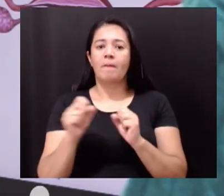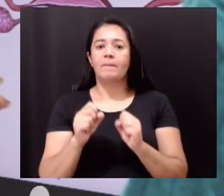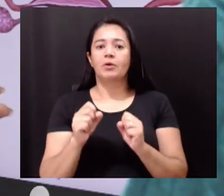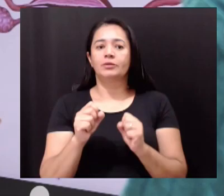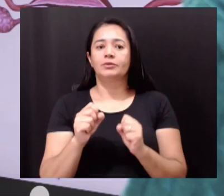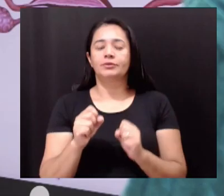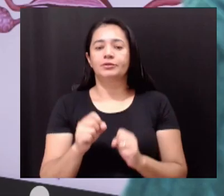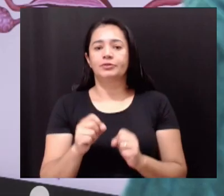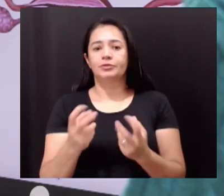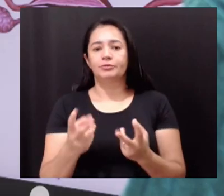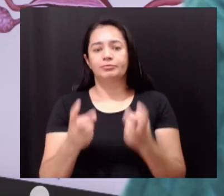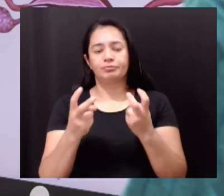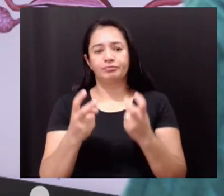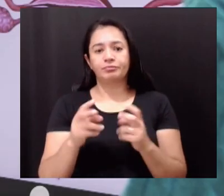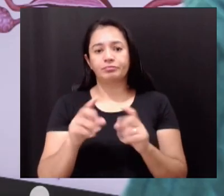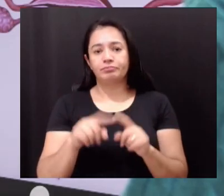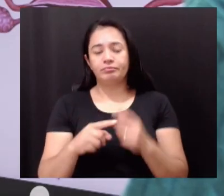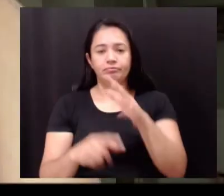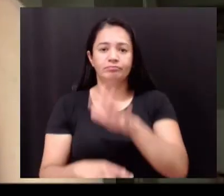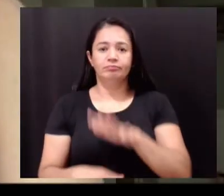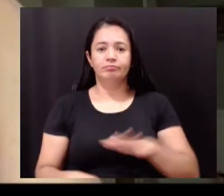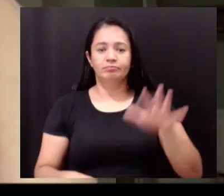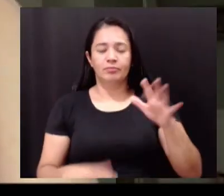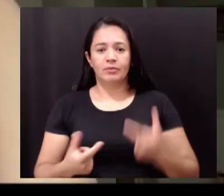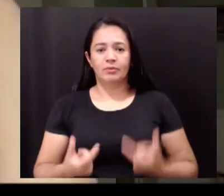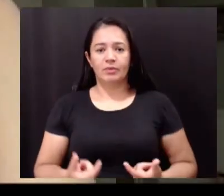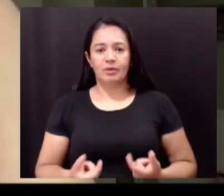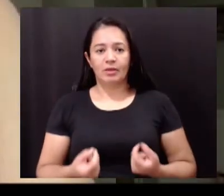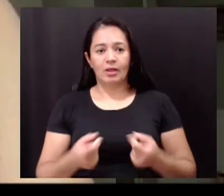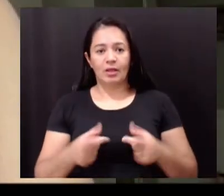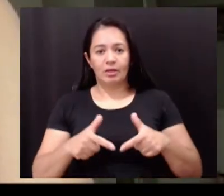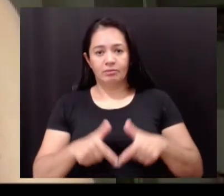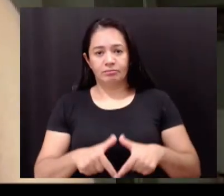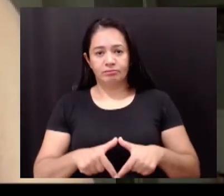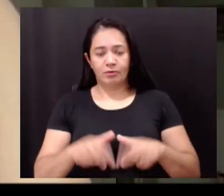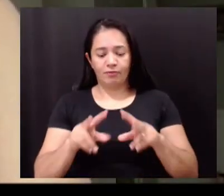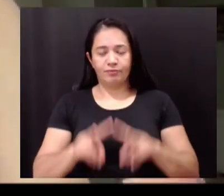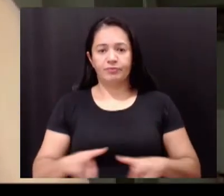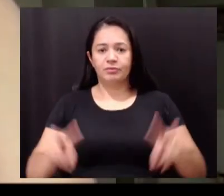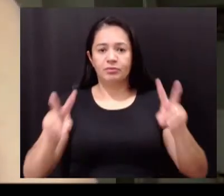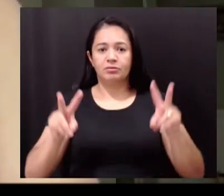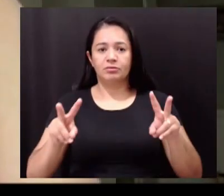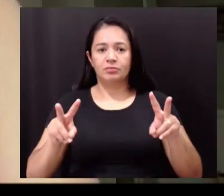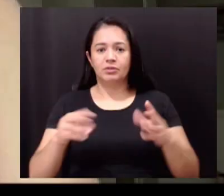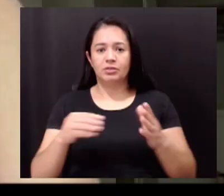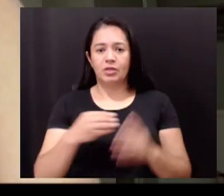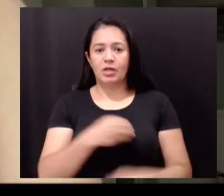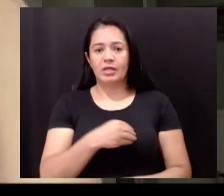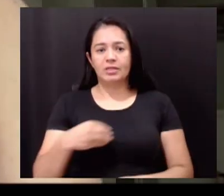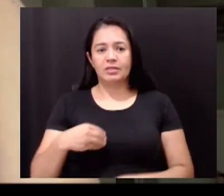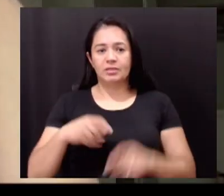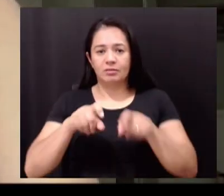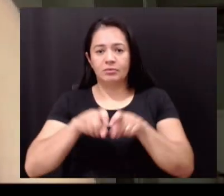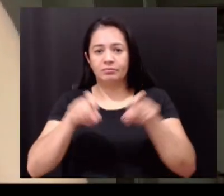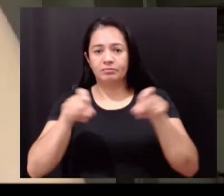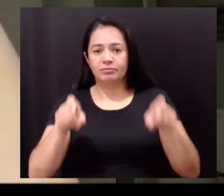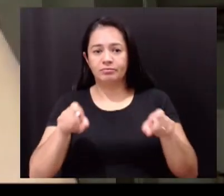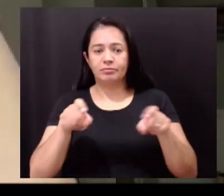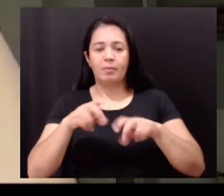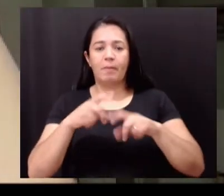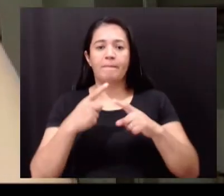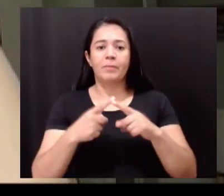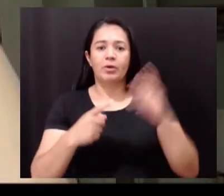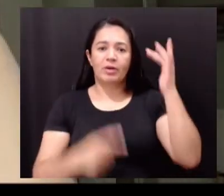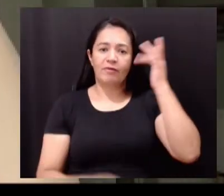maneira geral, o câncer de colo de útero ele é visualizado através do exame ginecológico, justamente por essa facilidade da visualização